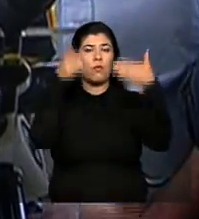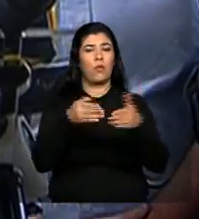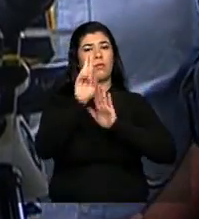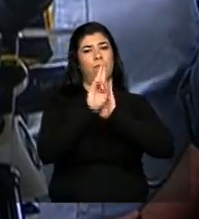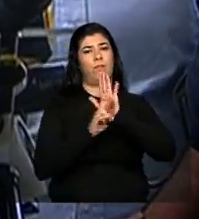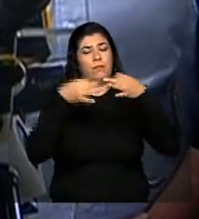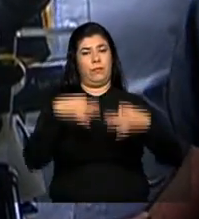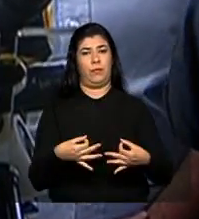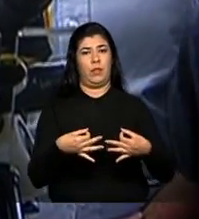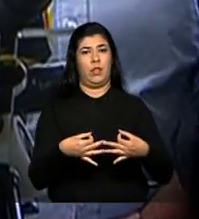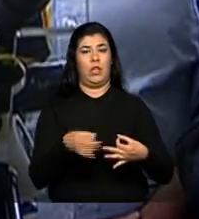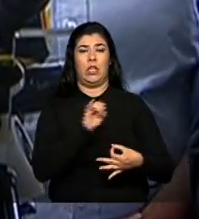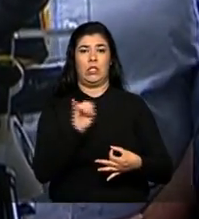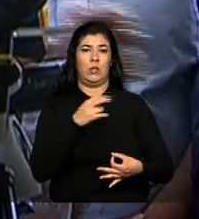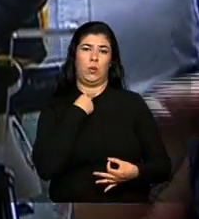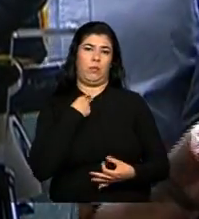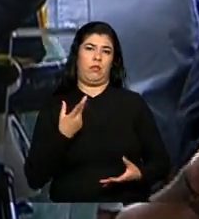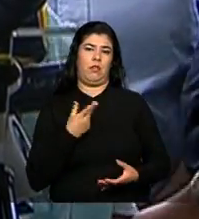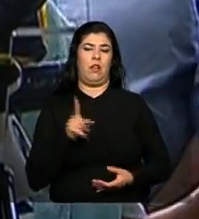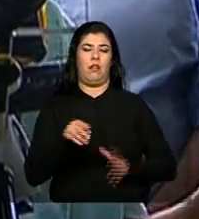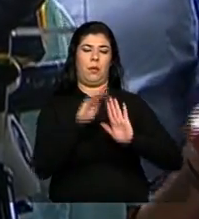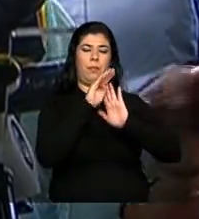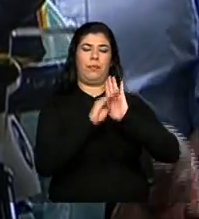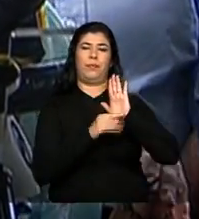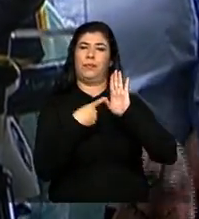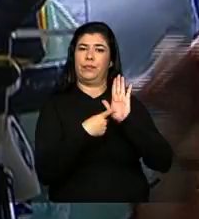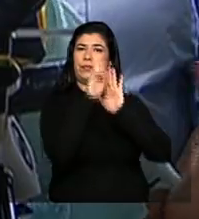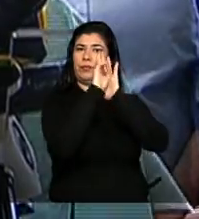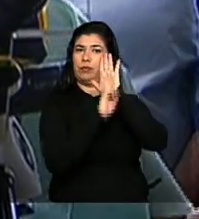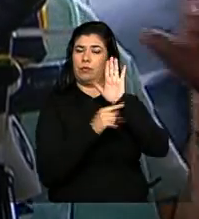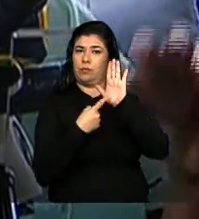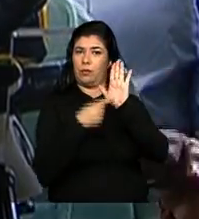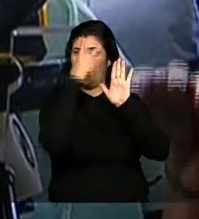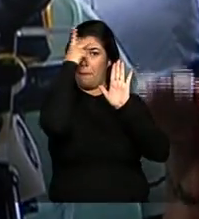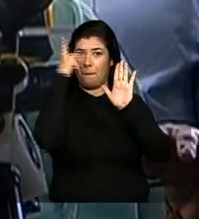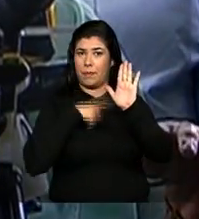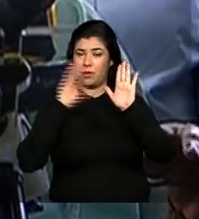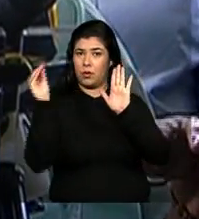Por quê? O que não está certo é quando você faz um programa e pessoas que